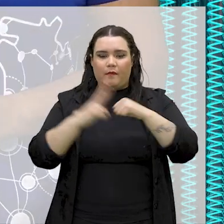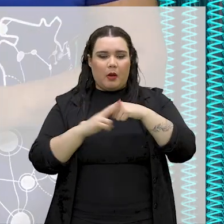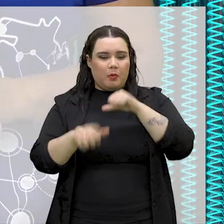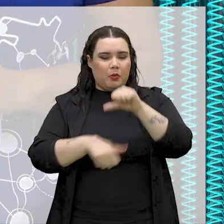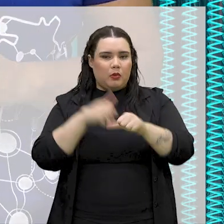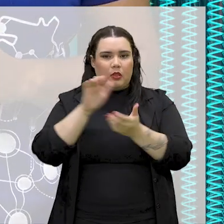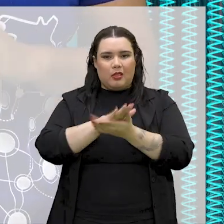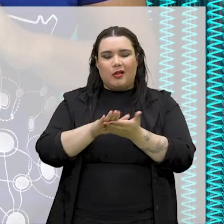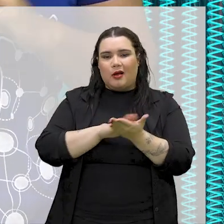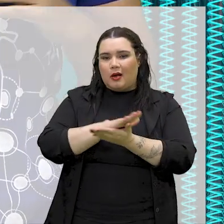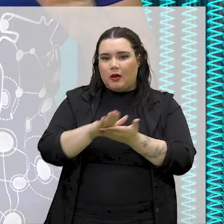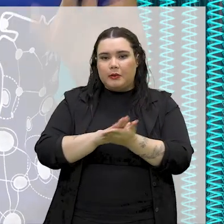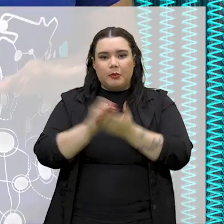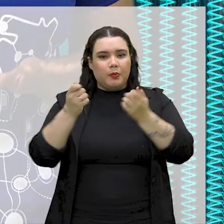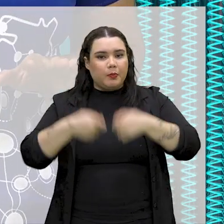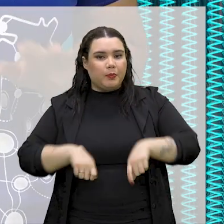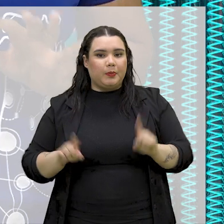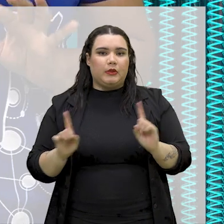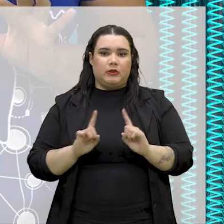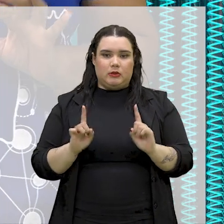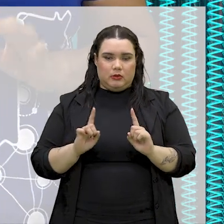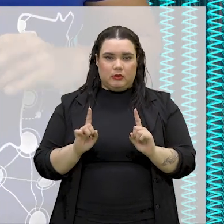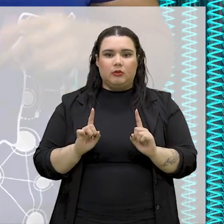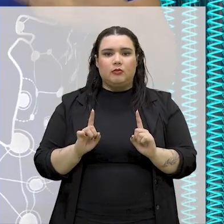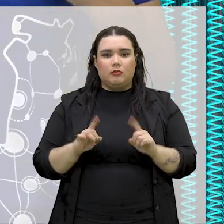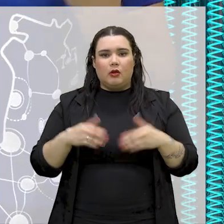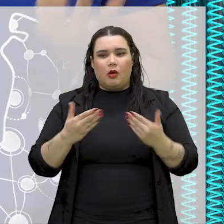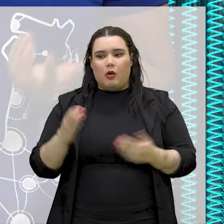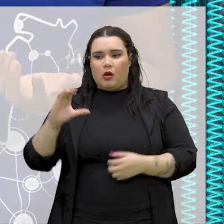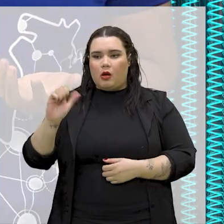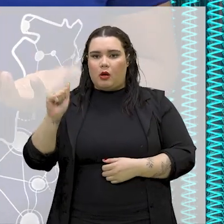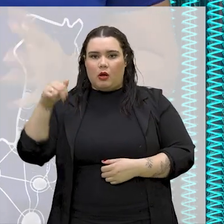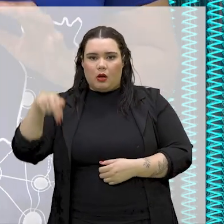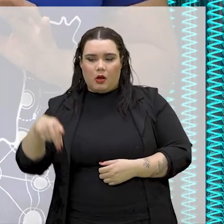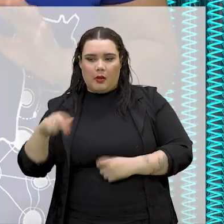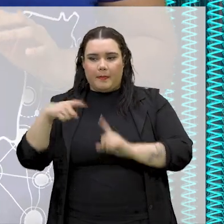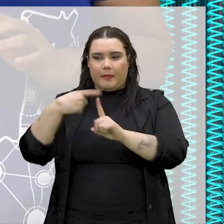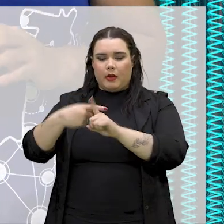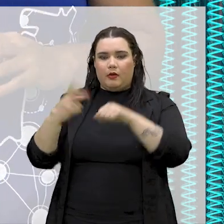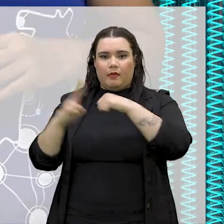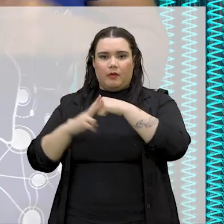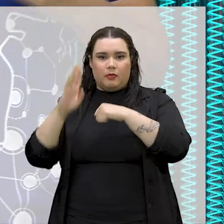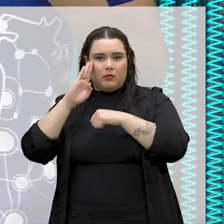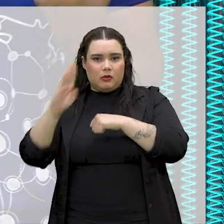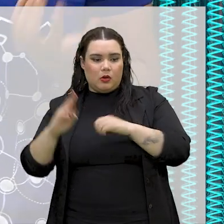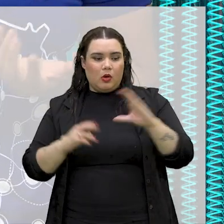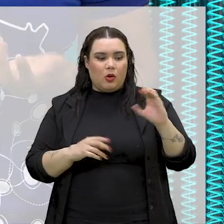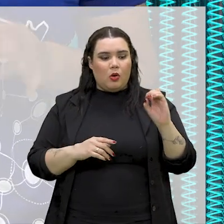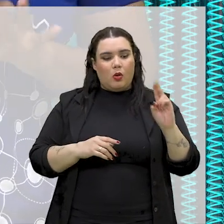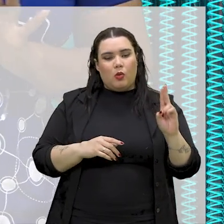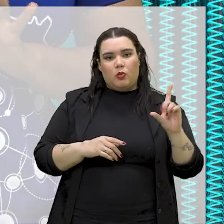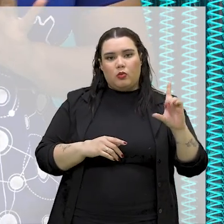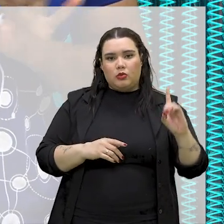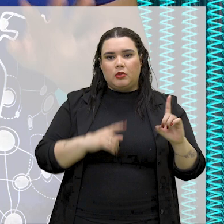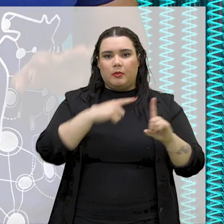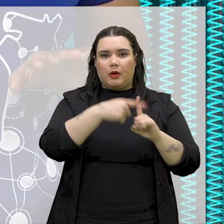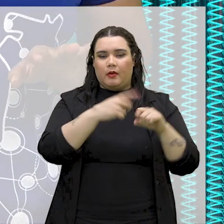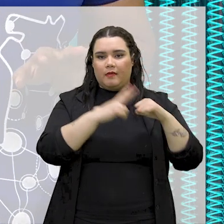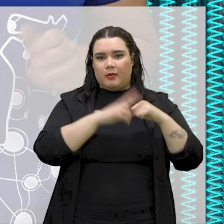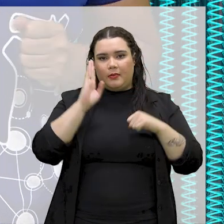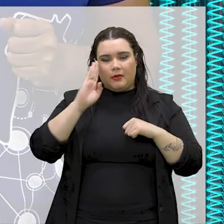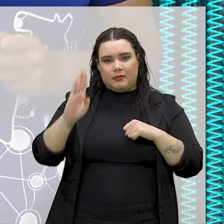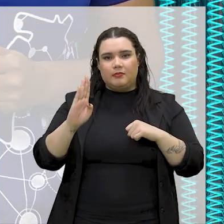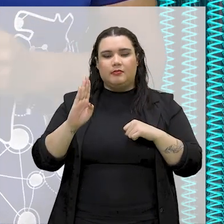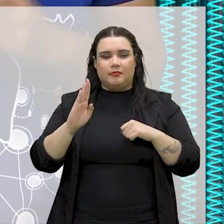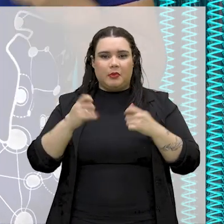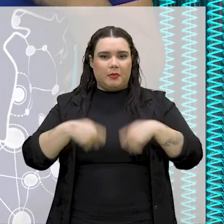preciso conjugar o can. Então, can mais o verbo principal, could mais o verbo principal. Não